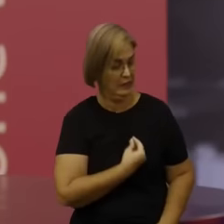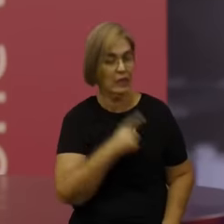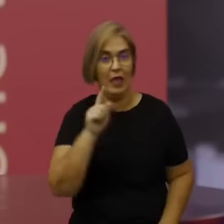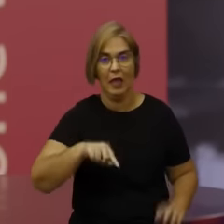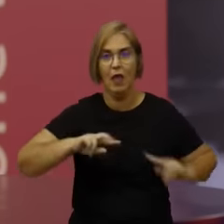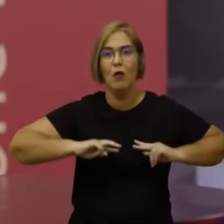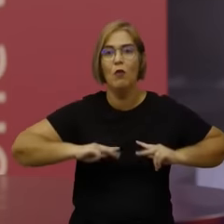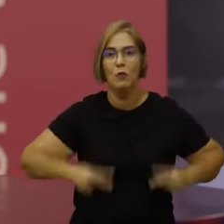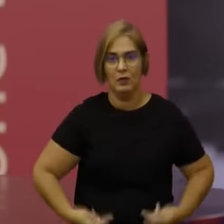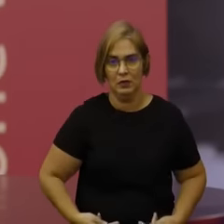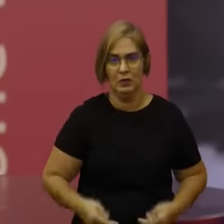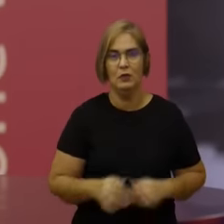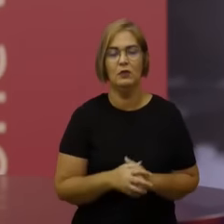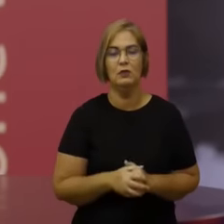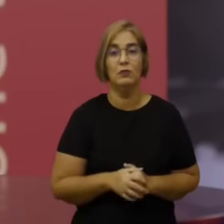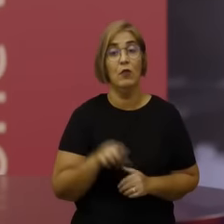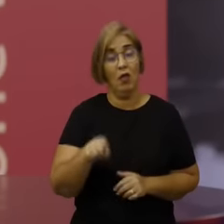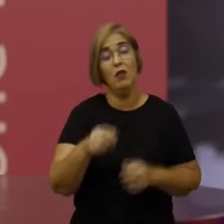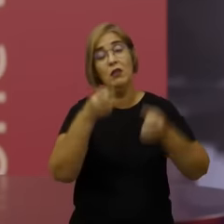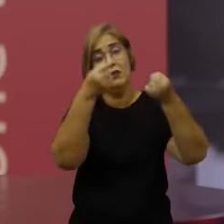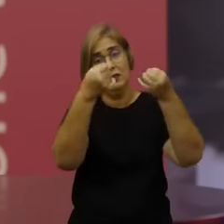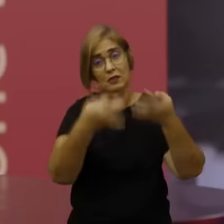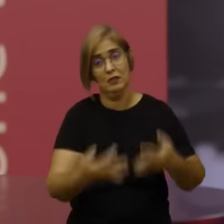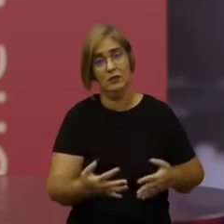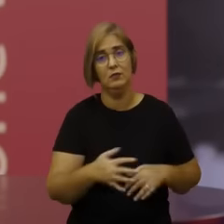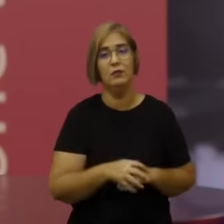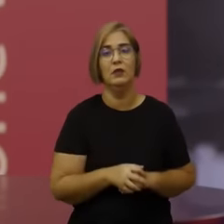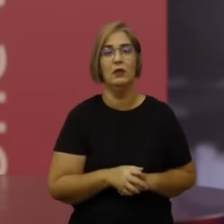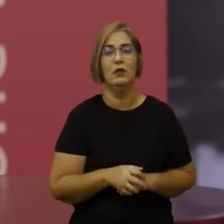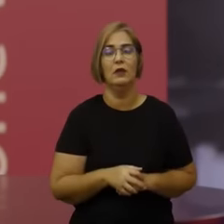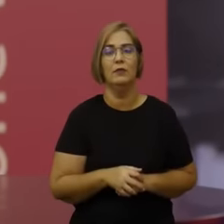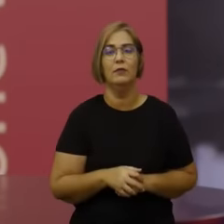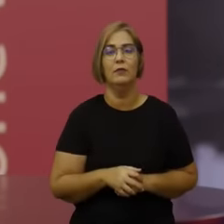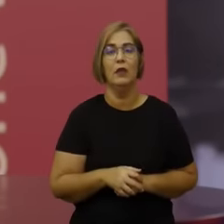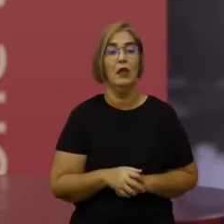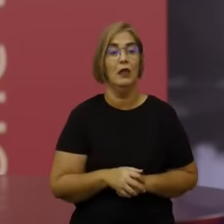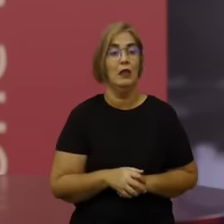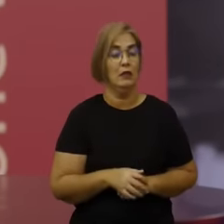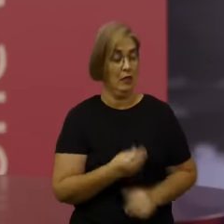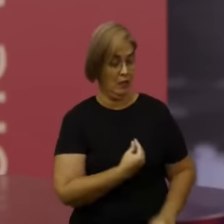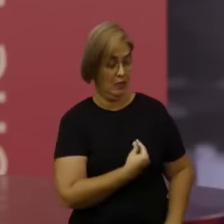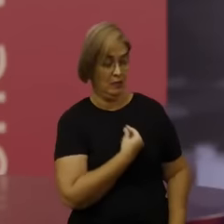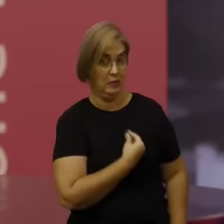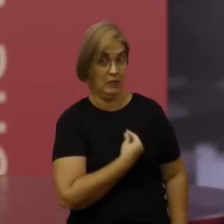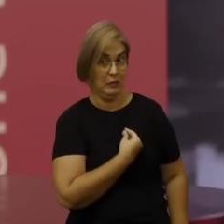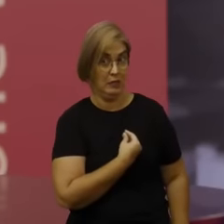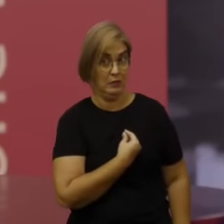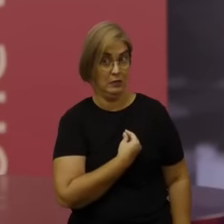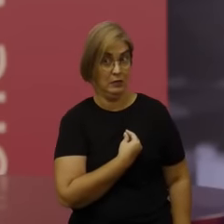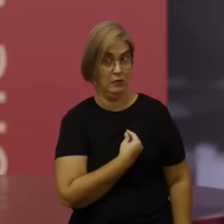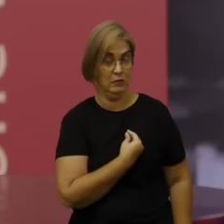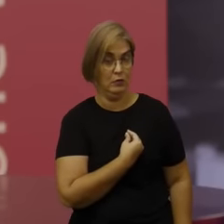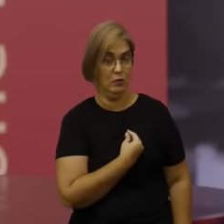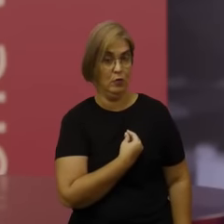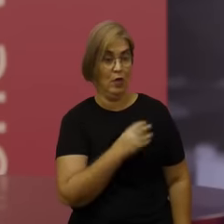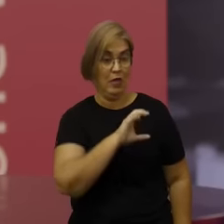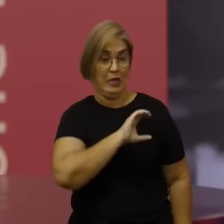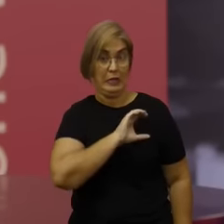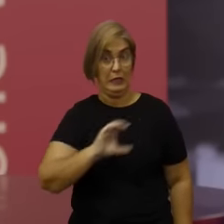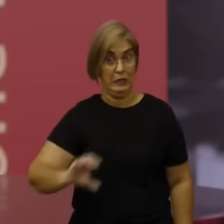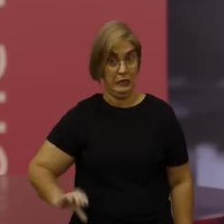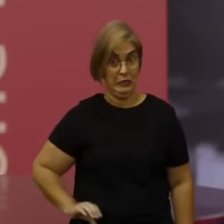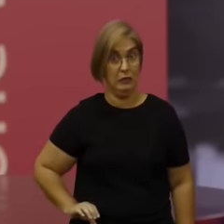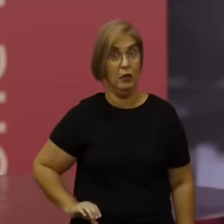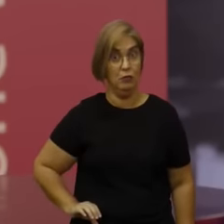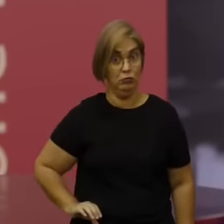ele mesmo, né, se refere um lado ao existencialismo cristão, que está marcado por